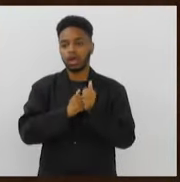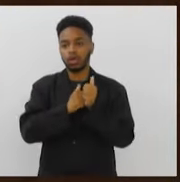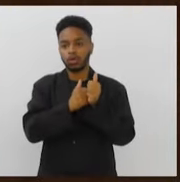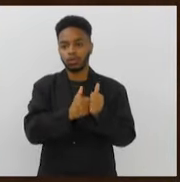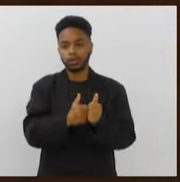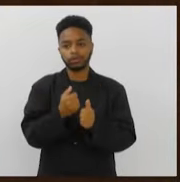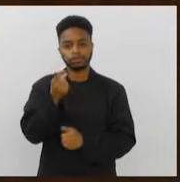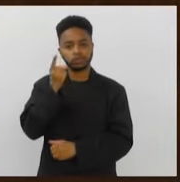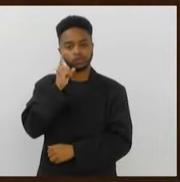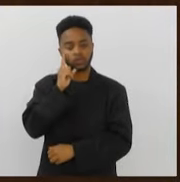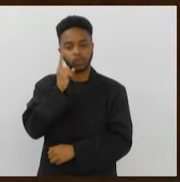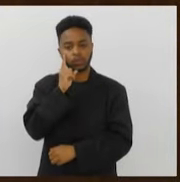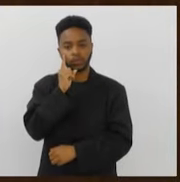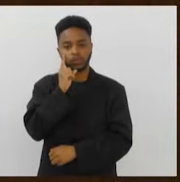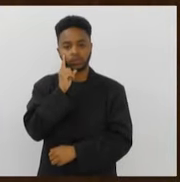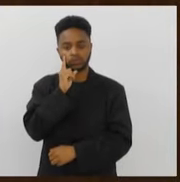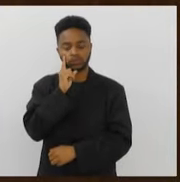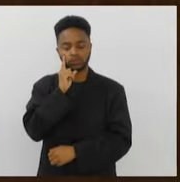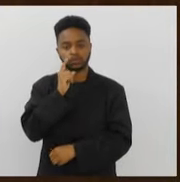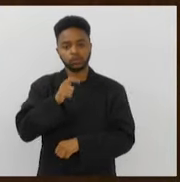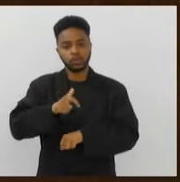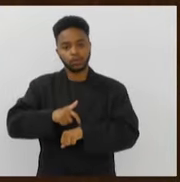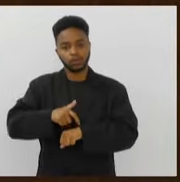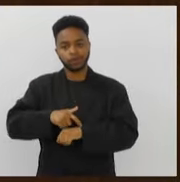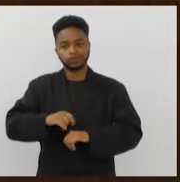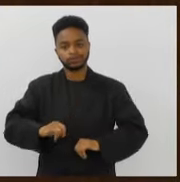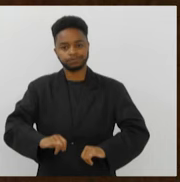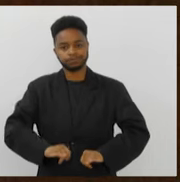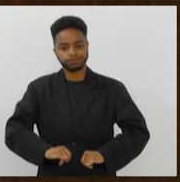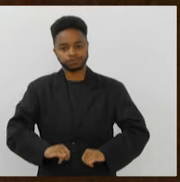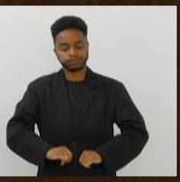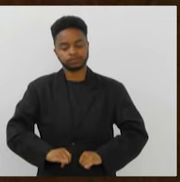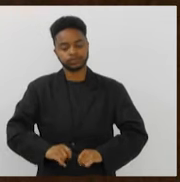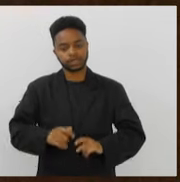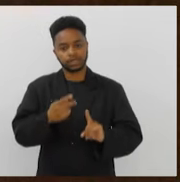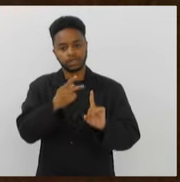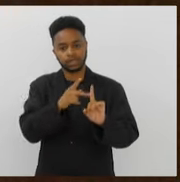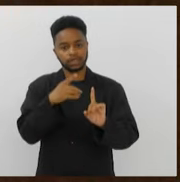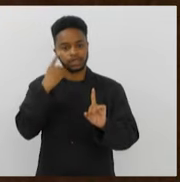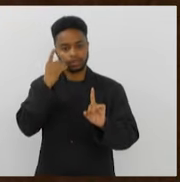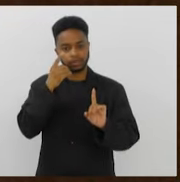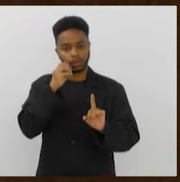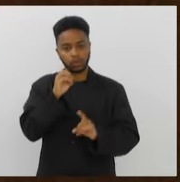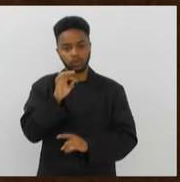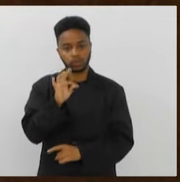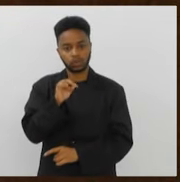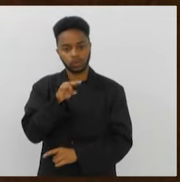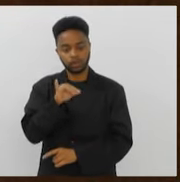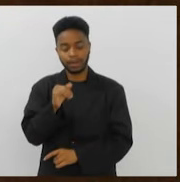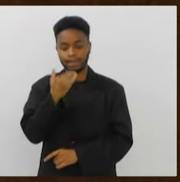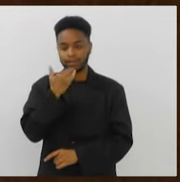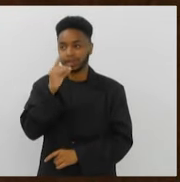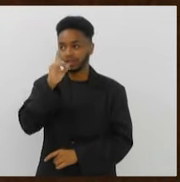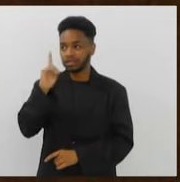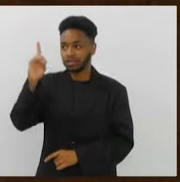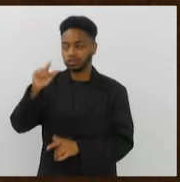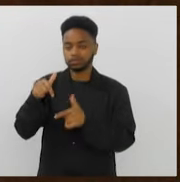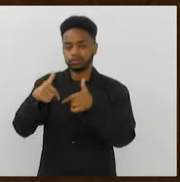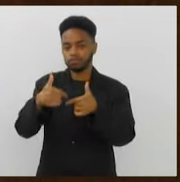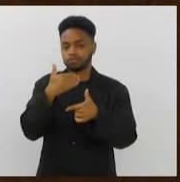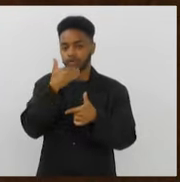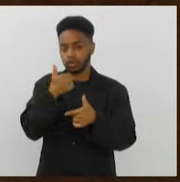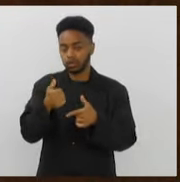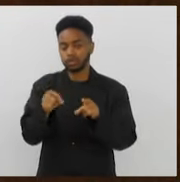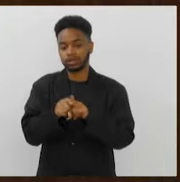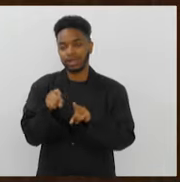os dias aquele momento de sofrimento do nosso amigo, pedindo a Deus que fosse feito o melhor por ele, e ele